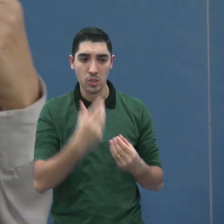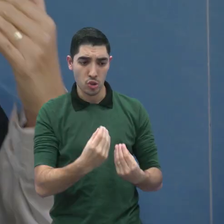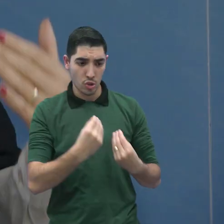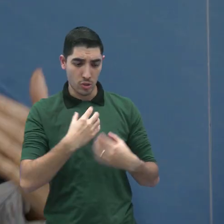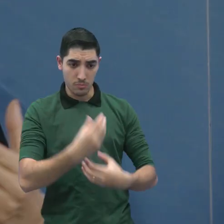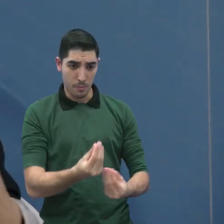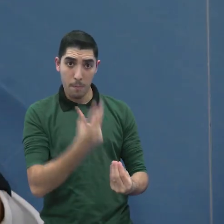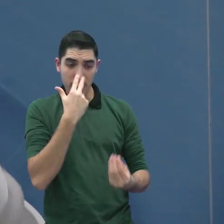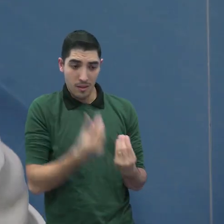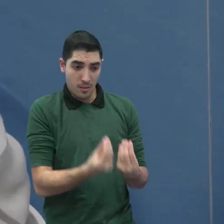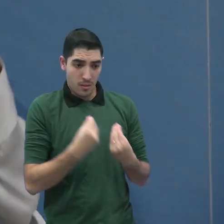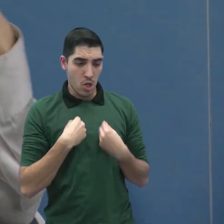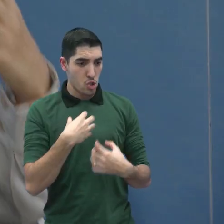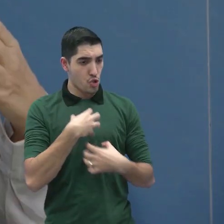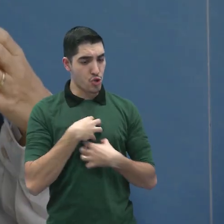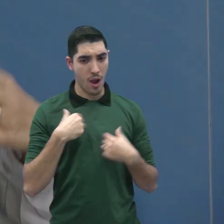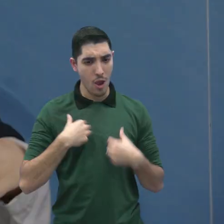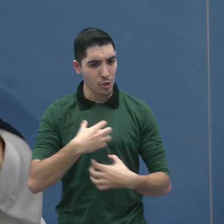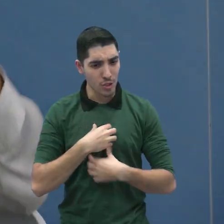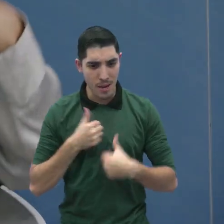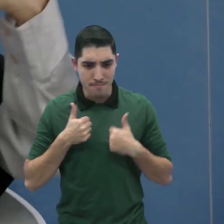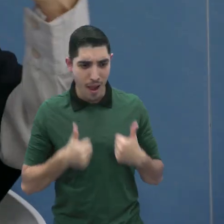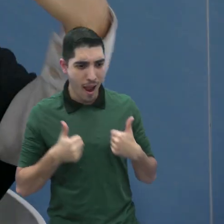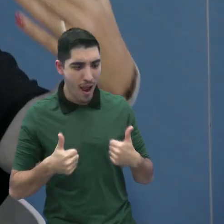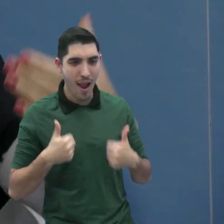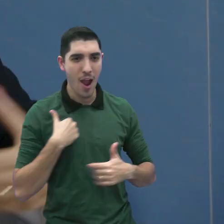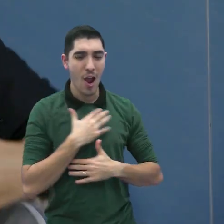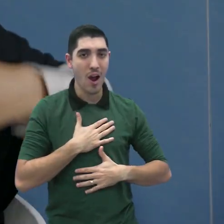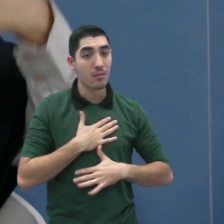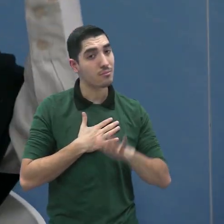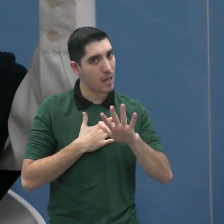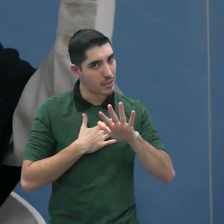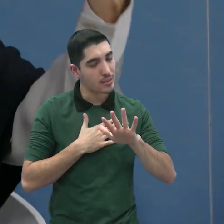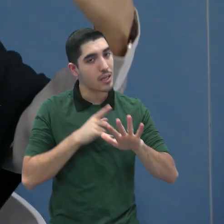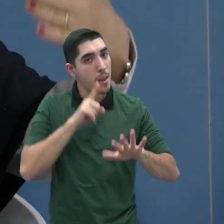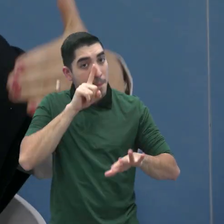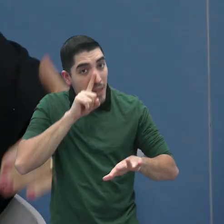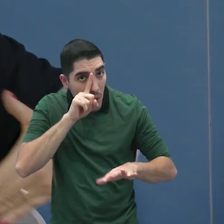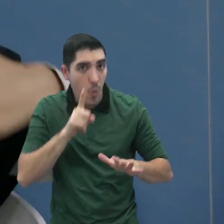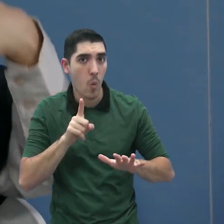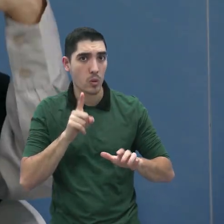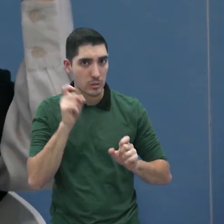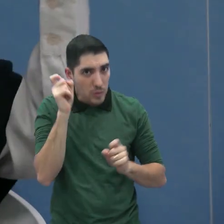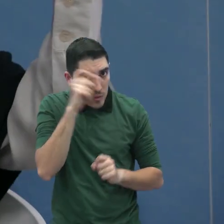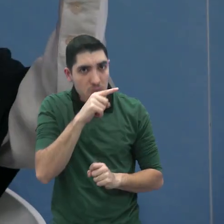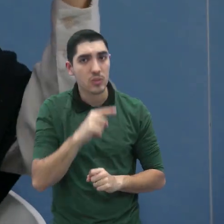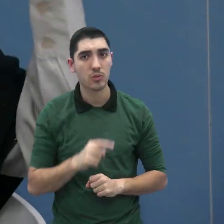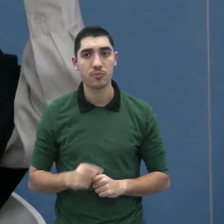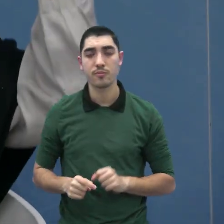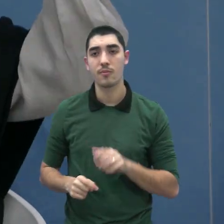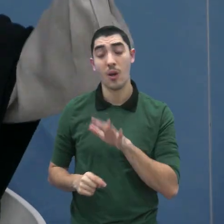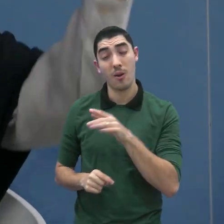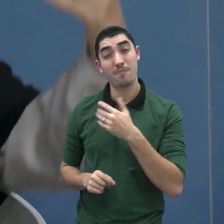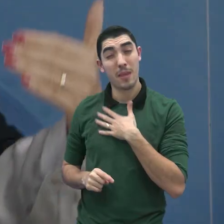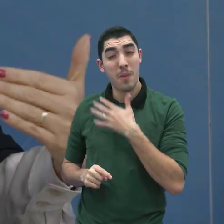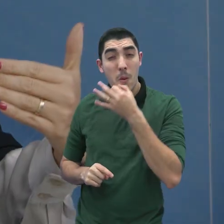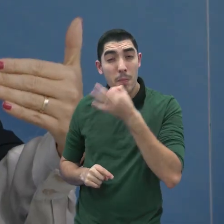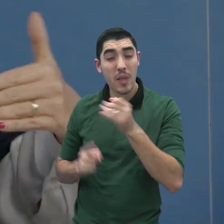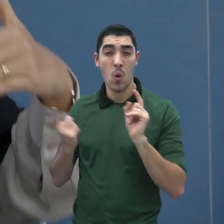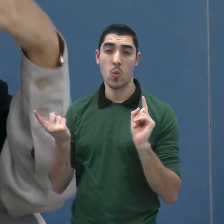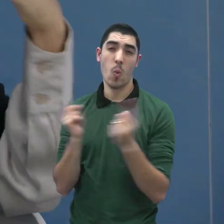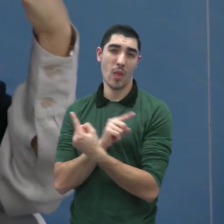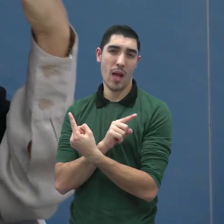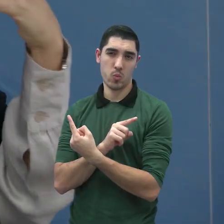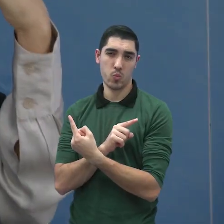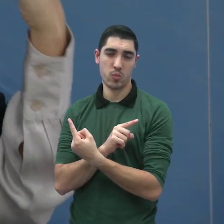ela é movimentadora. Quando você ama seu trabalho, você quer fazer melhor, você quer construir, você quer subir